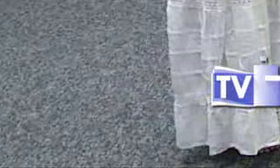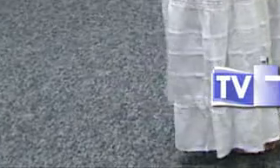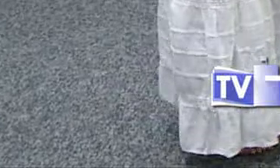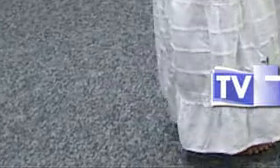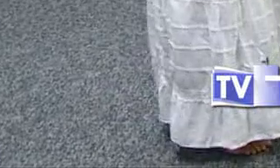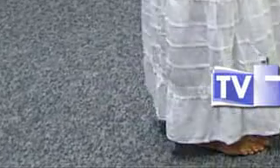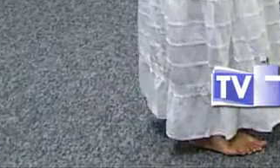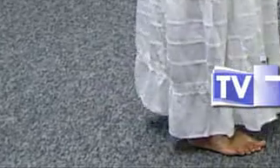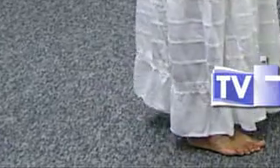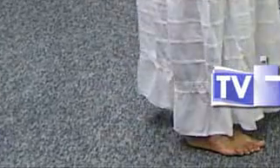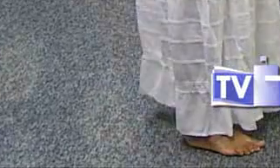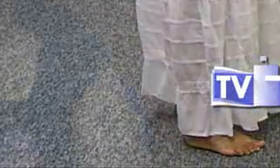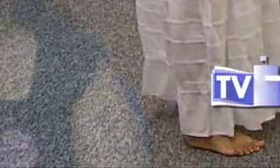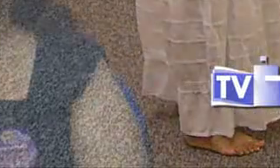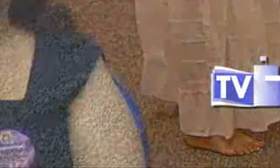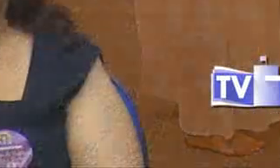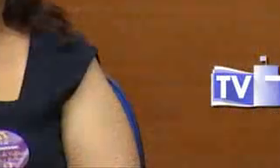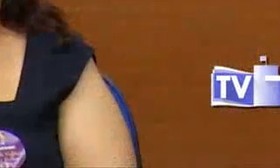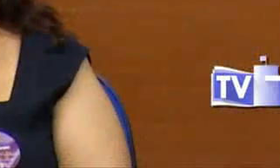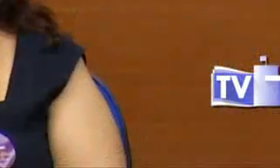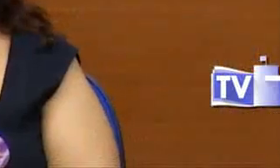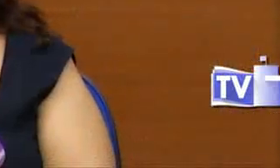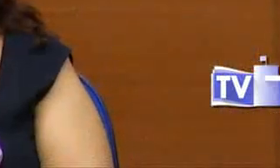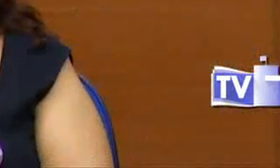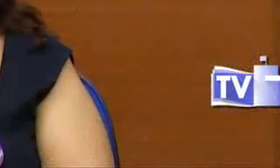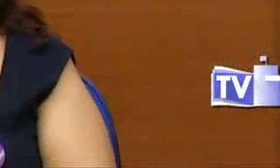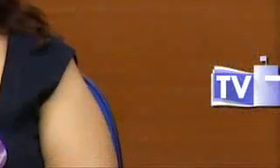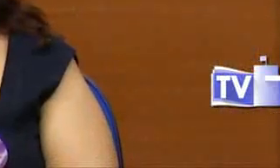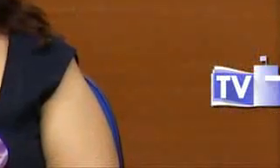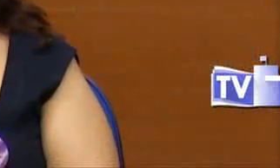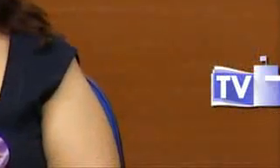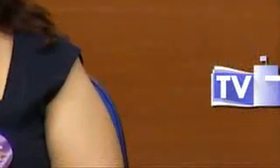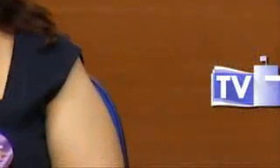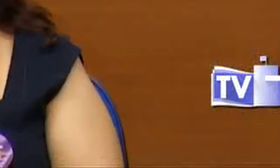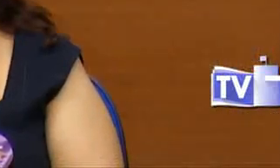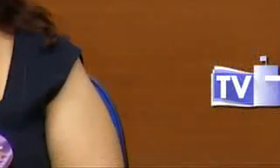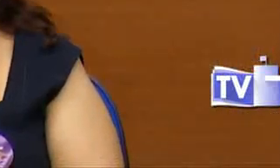todas nós fôssemos abraçadas,